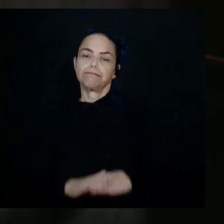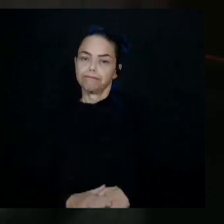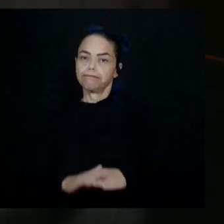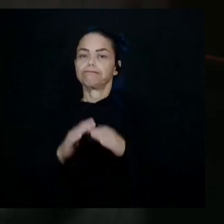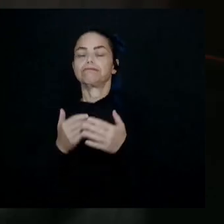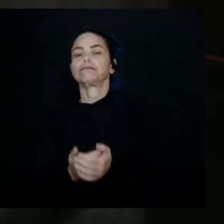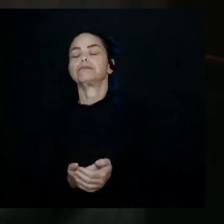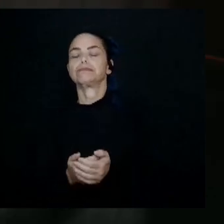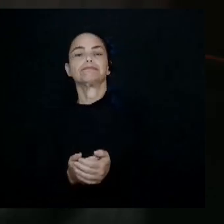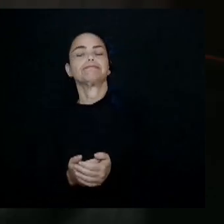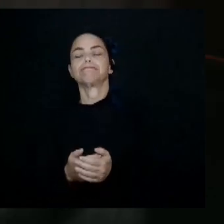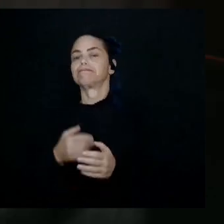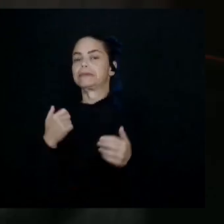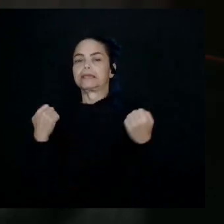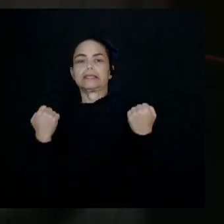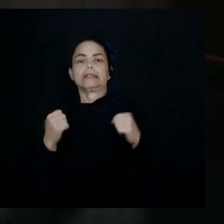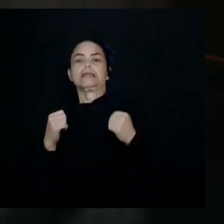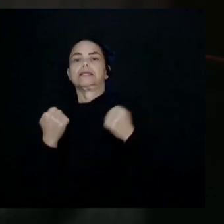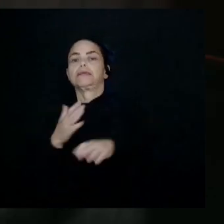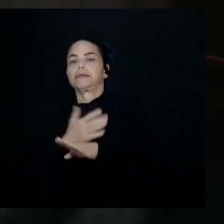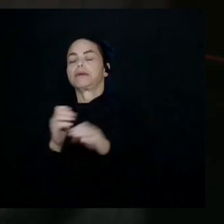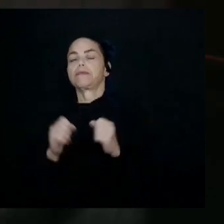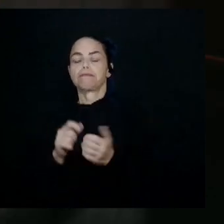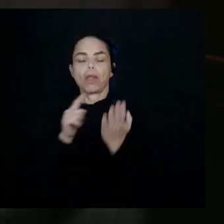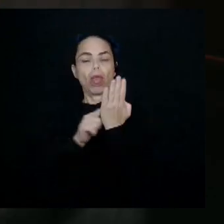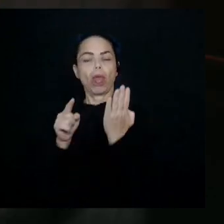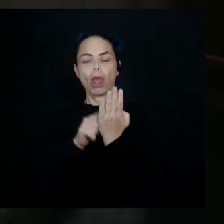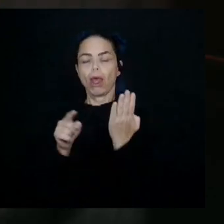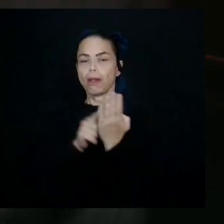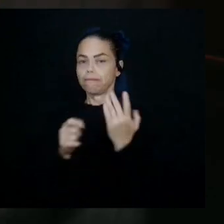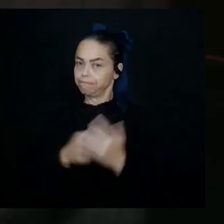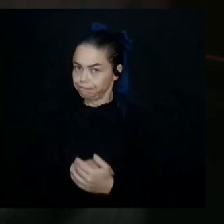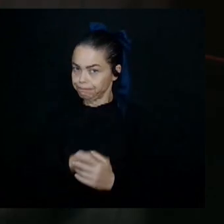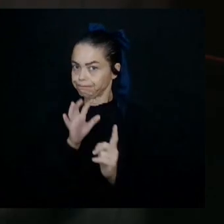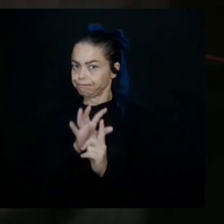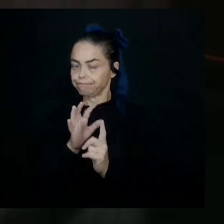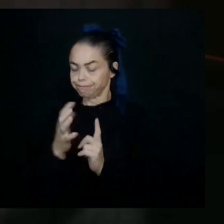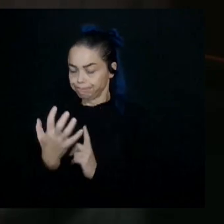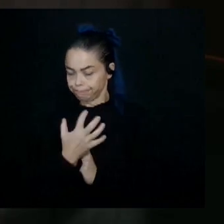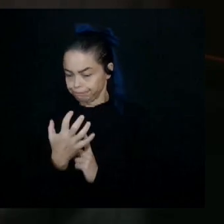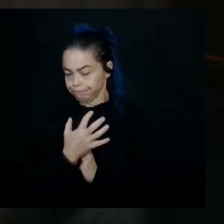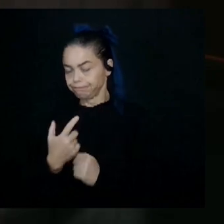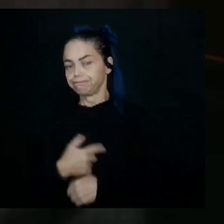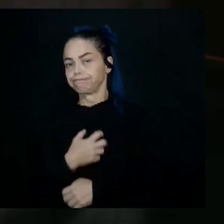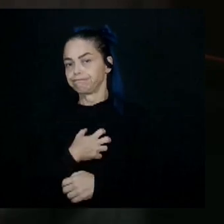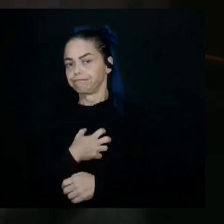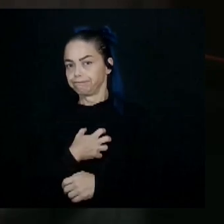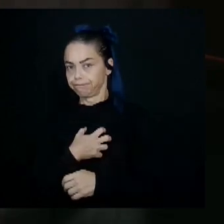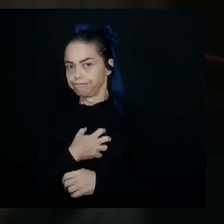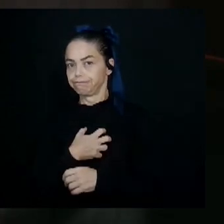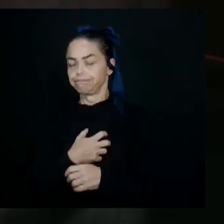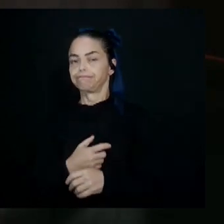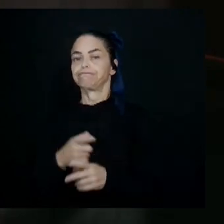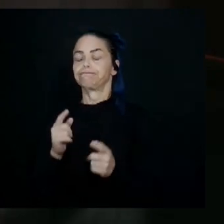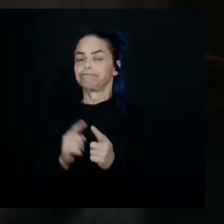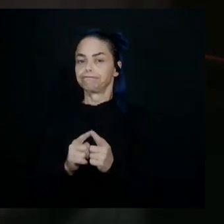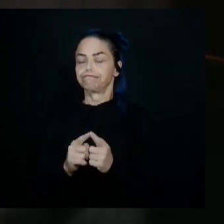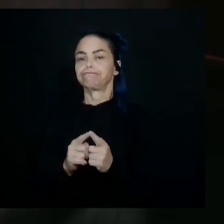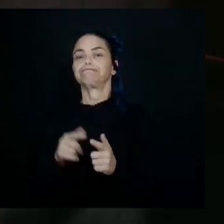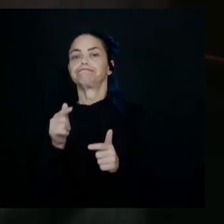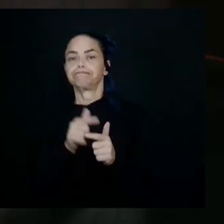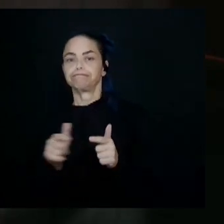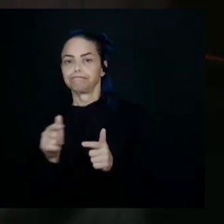atividade física, mais telas e maior impacto emocional. Outro dado importante, a incidência de